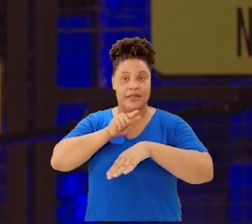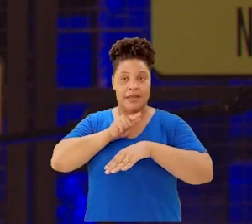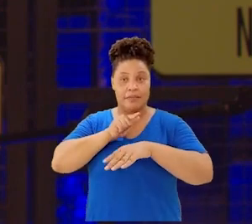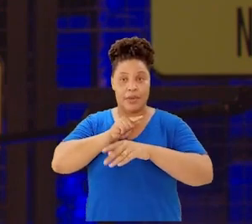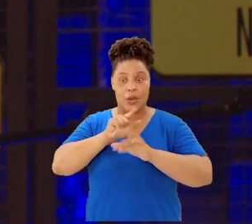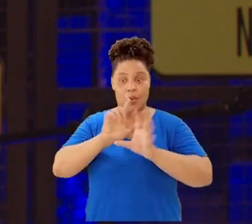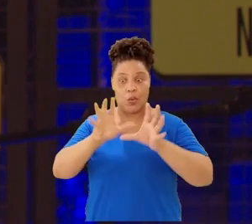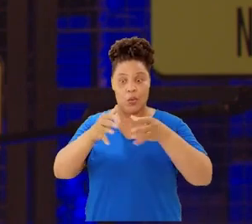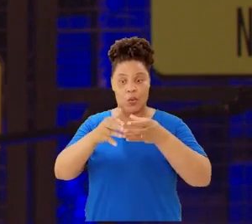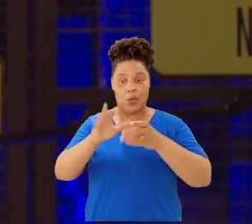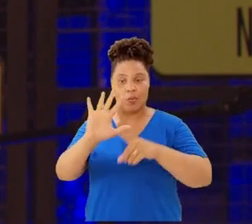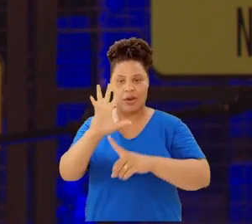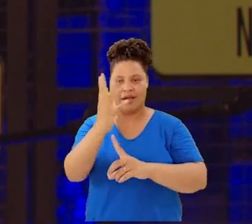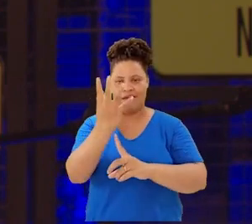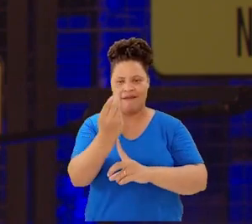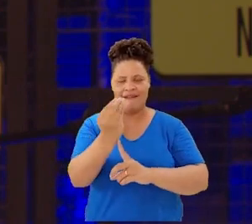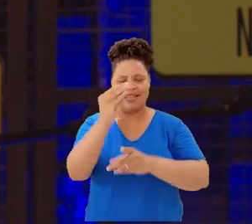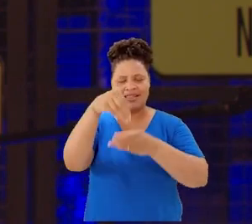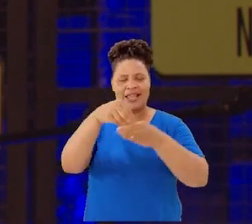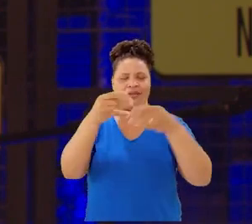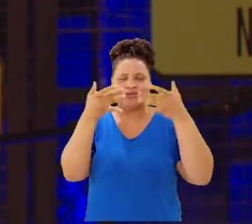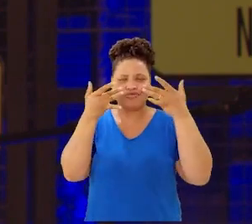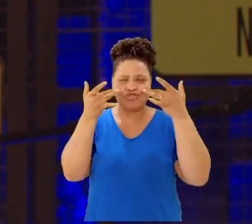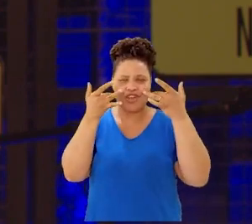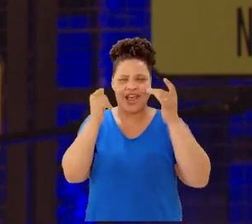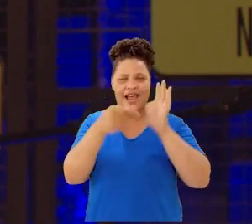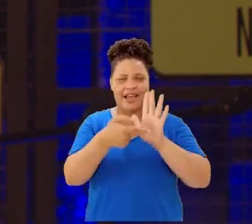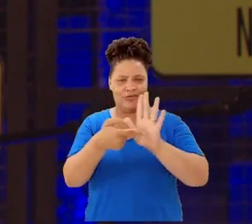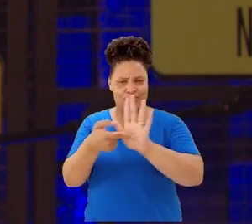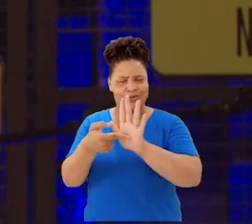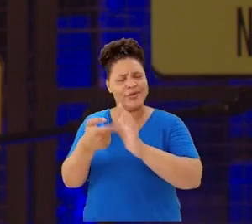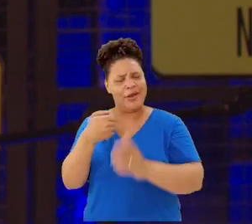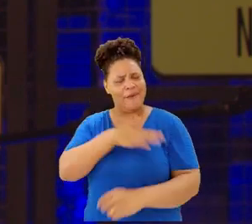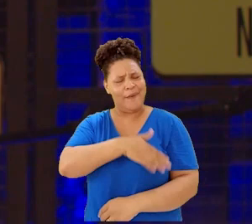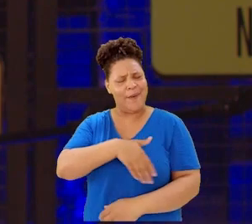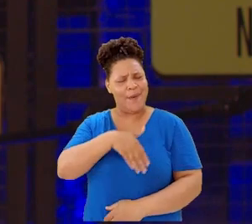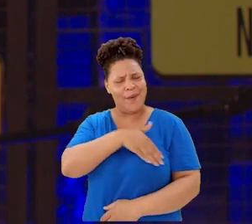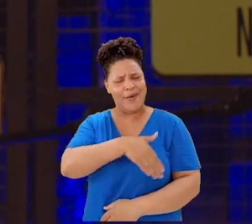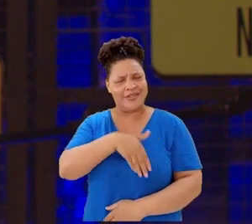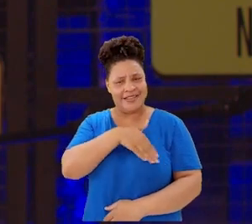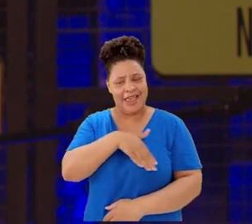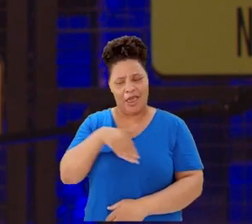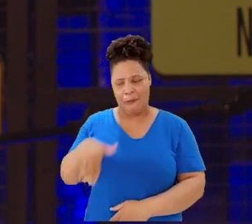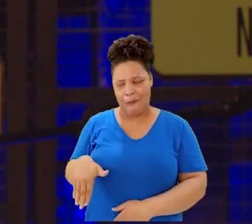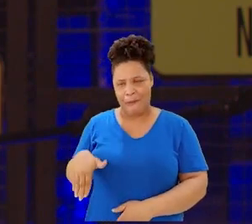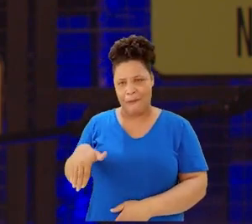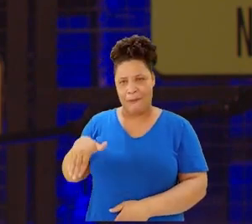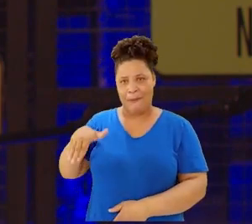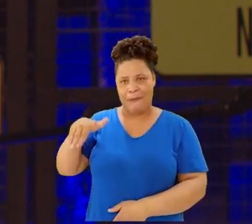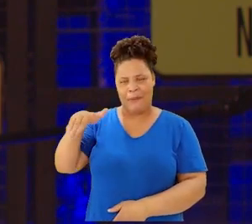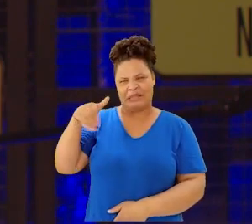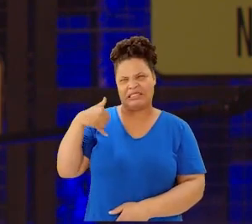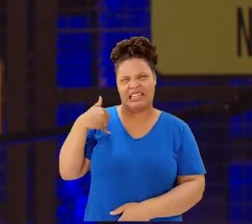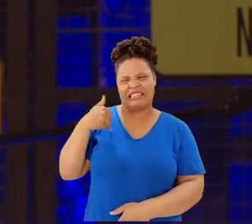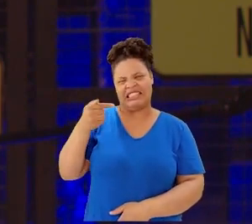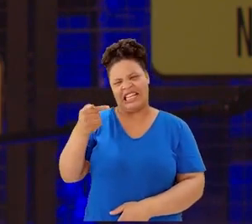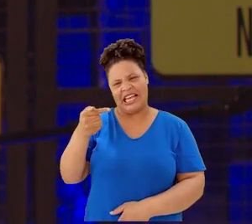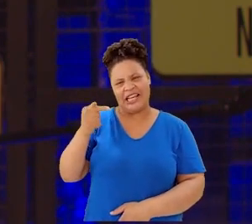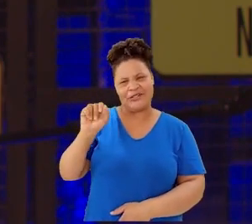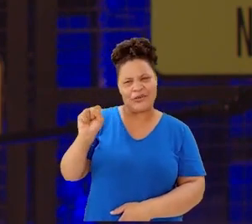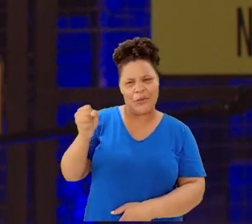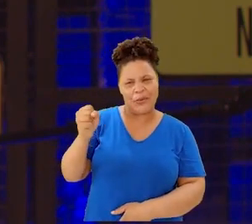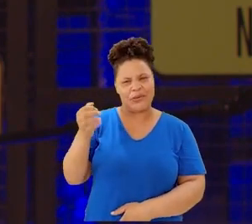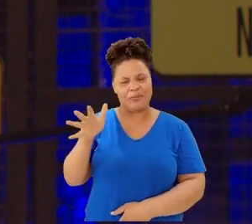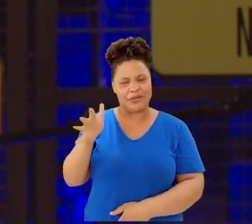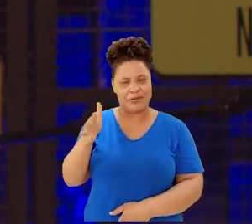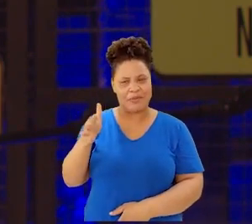artistas lá e a gente sempre se apresentava em teatro. Eu sempre gostei muito, assim, ainda que muito pequenininha, sei lá, 7, 8 anos, estava eu lá,